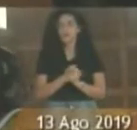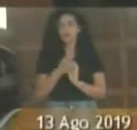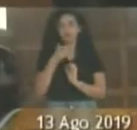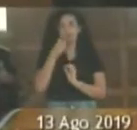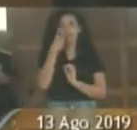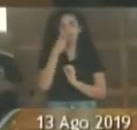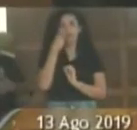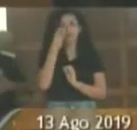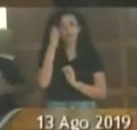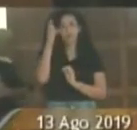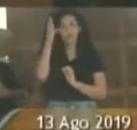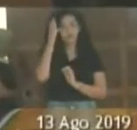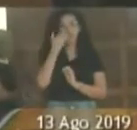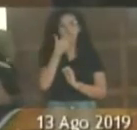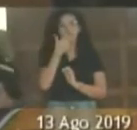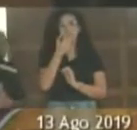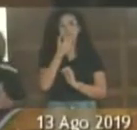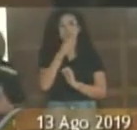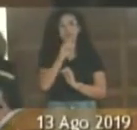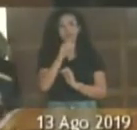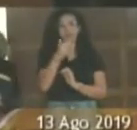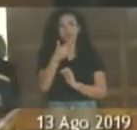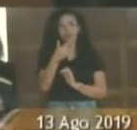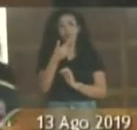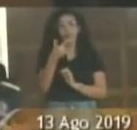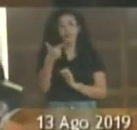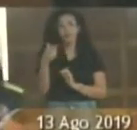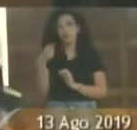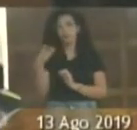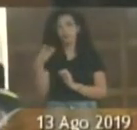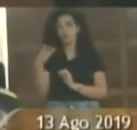Matéria do vereador Claudinho, indicação